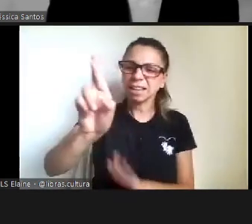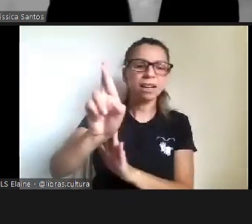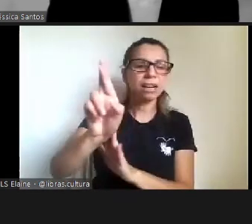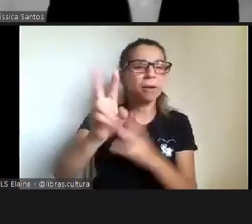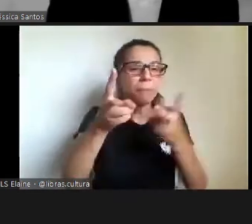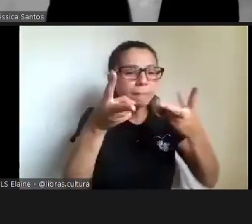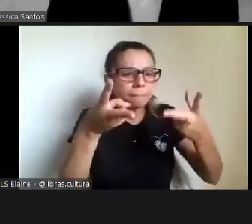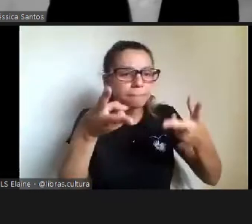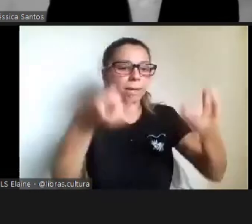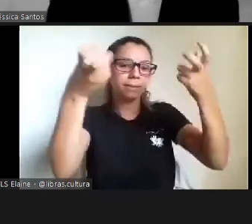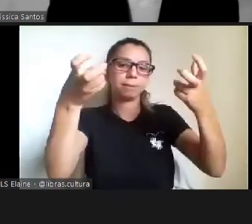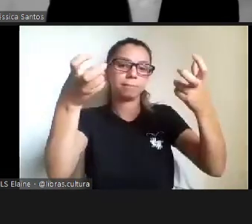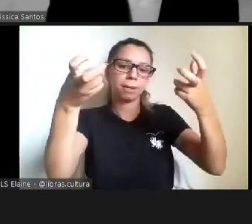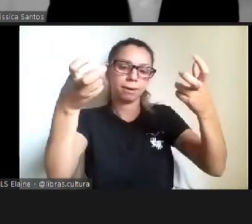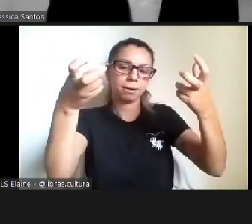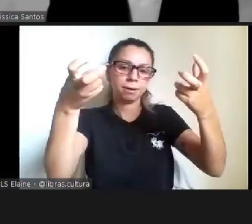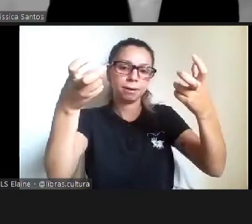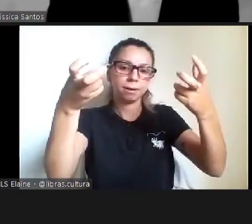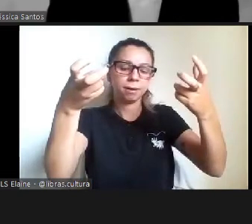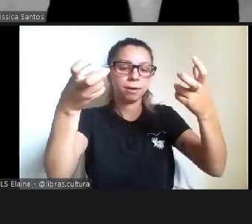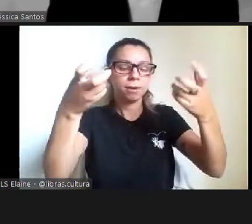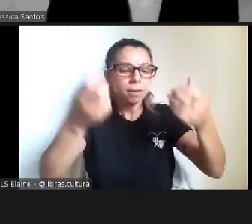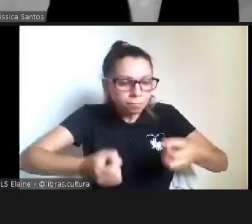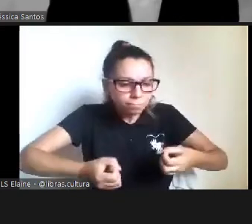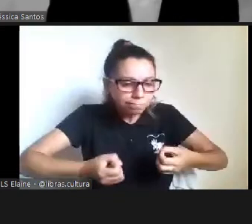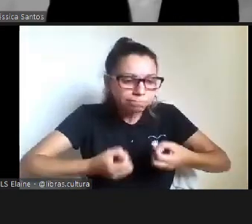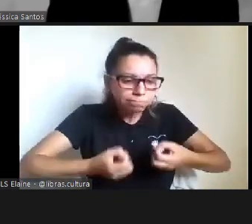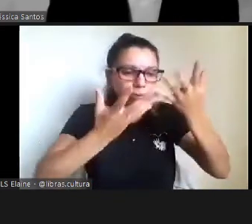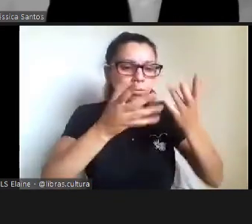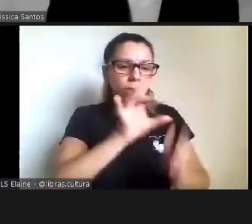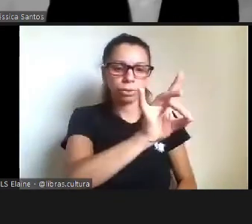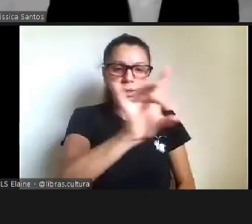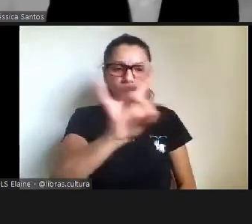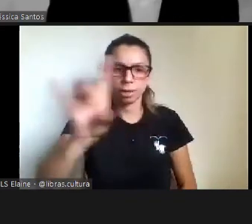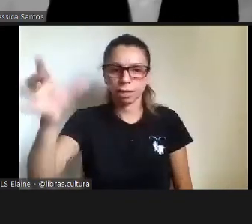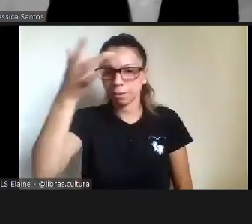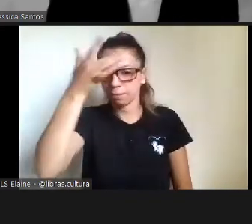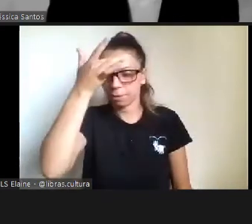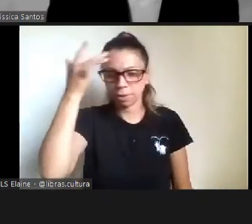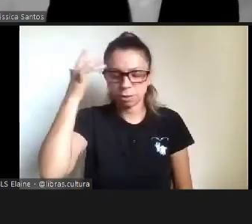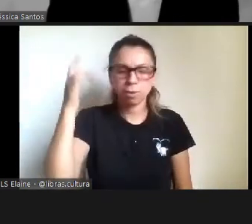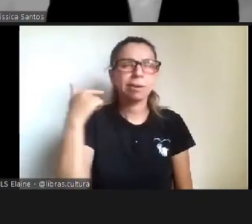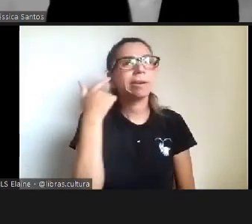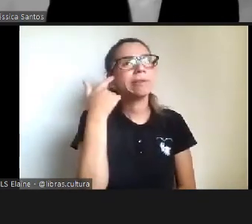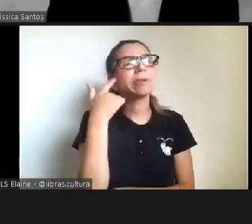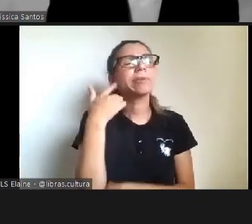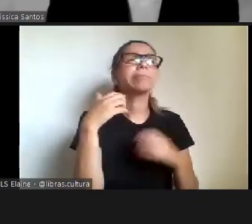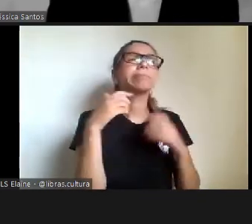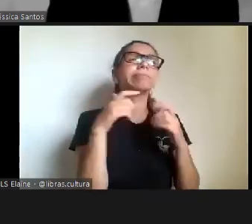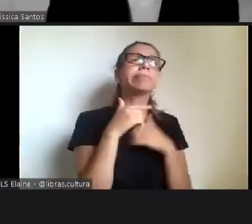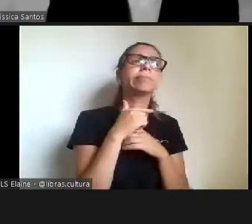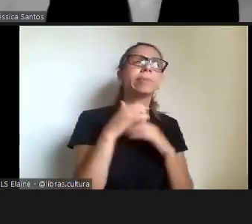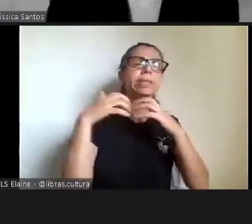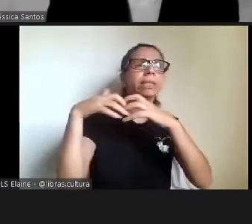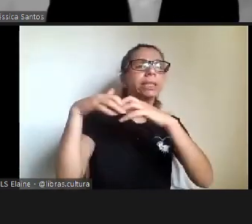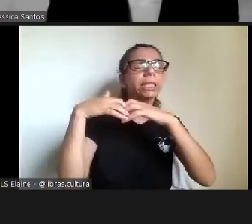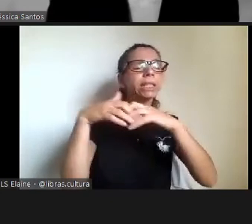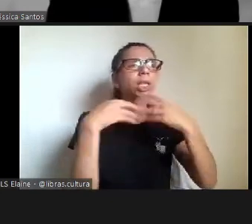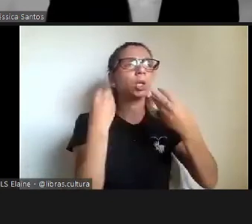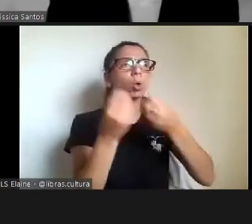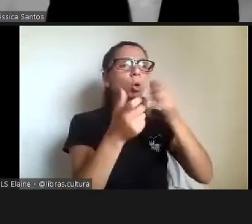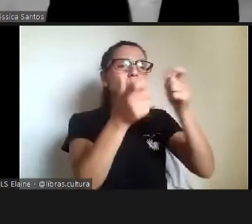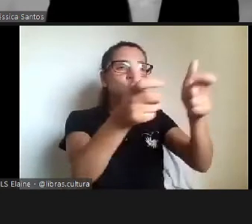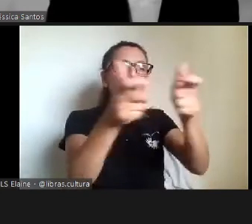no espaço, o ser. E daí eu fico pensando os lugares da memória para a construção da